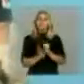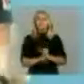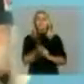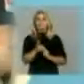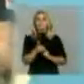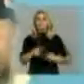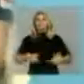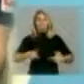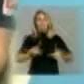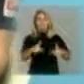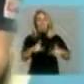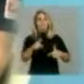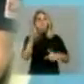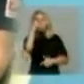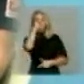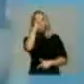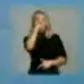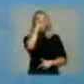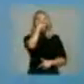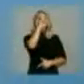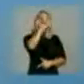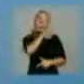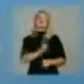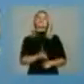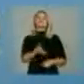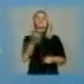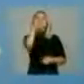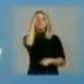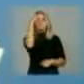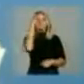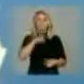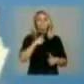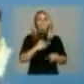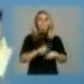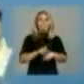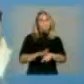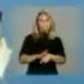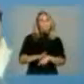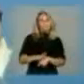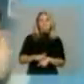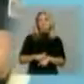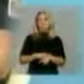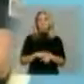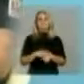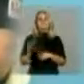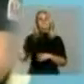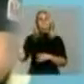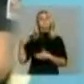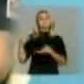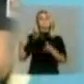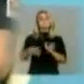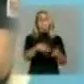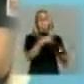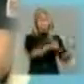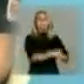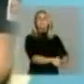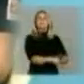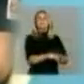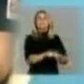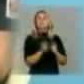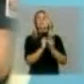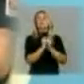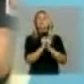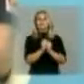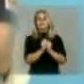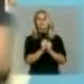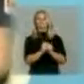por uma questão da memória de um paciente que teve lá, que era do Mohan, do movimento, que era o seu Arnaldo, lá de Curupaiti,